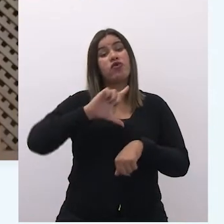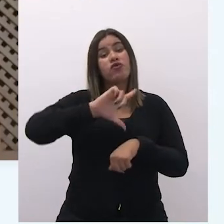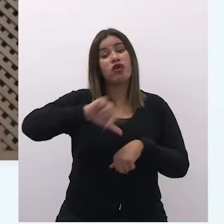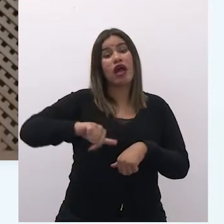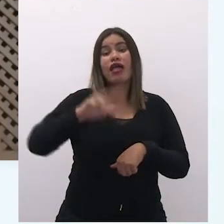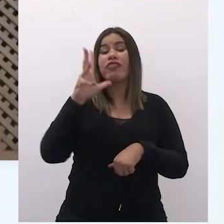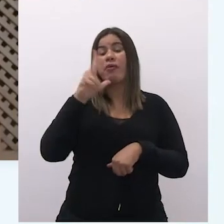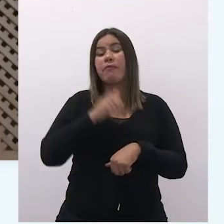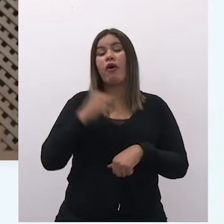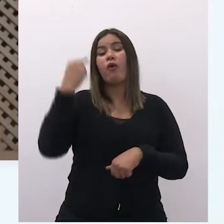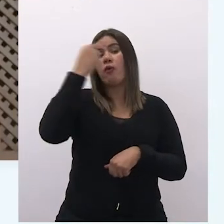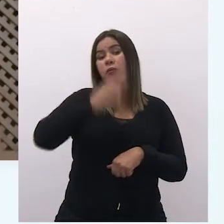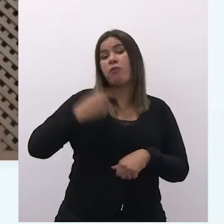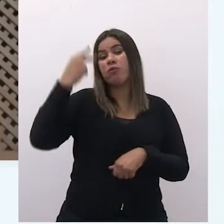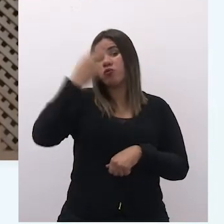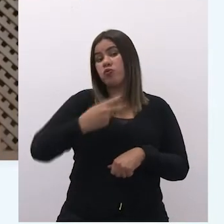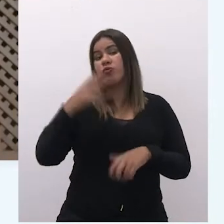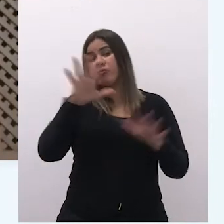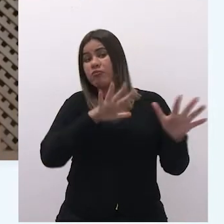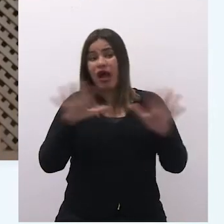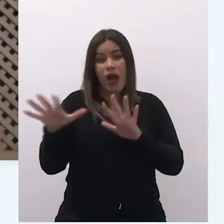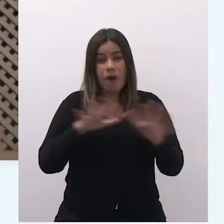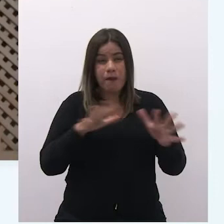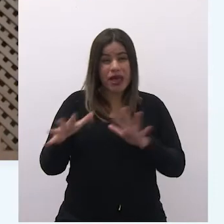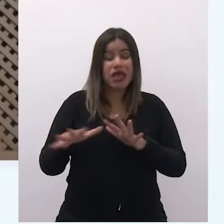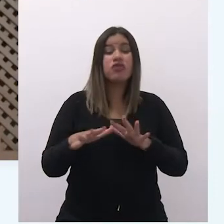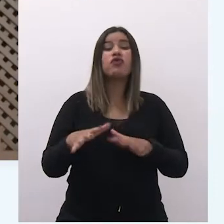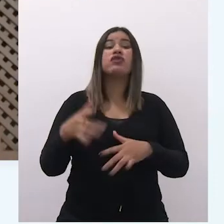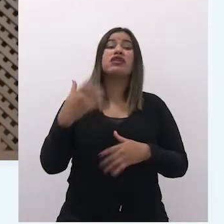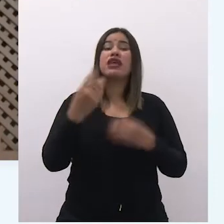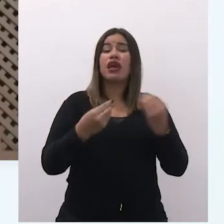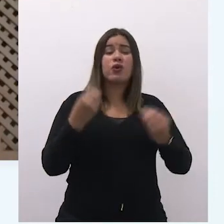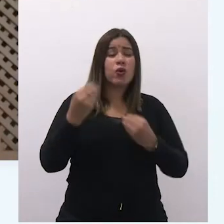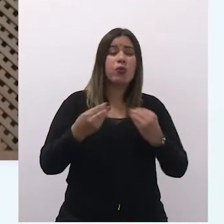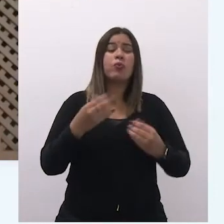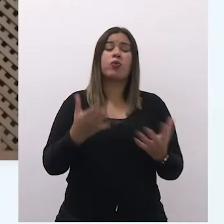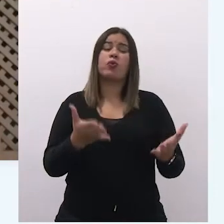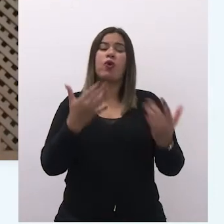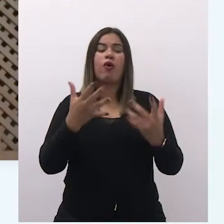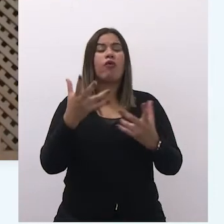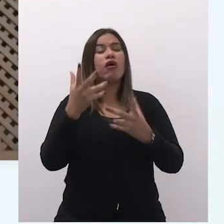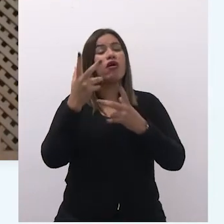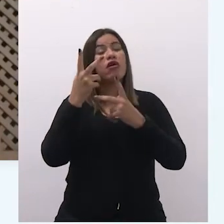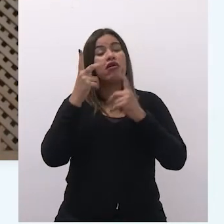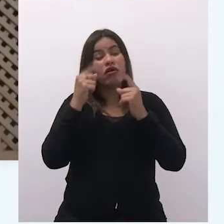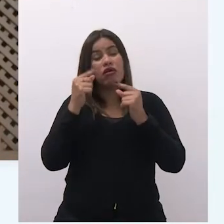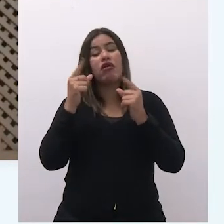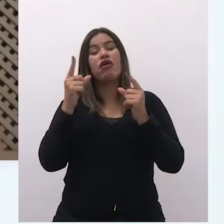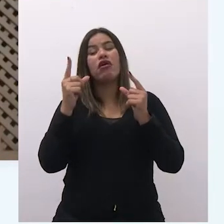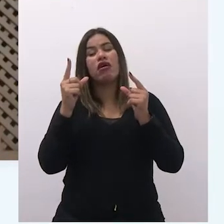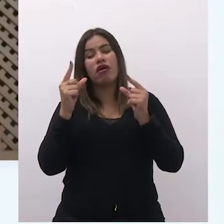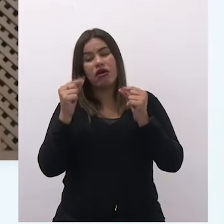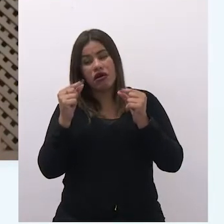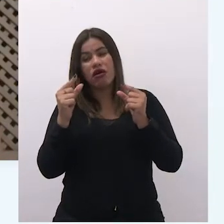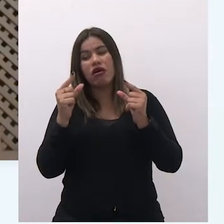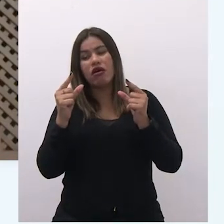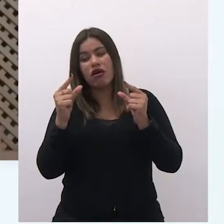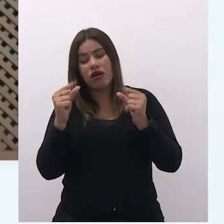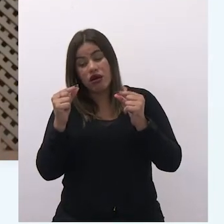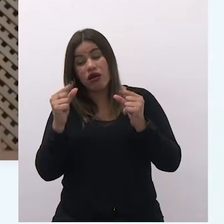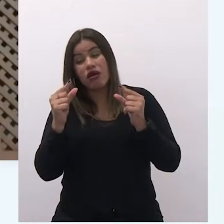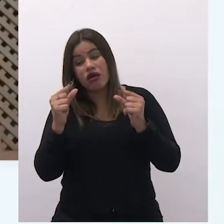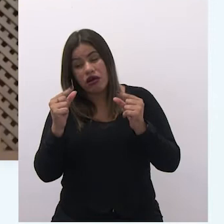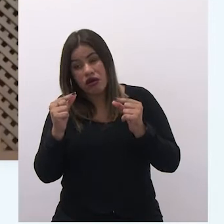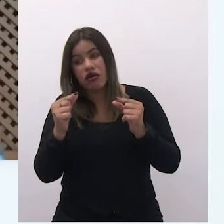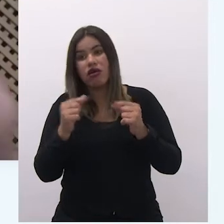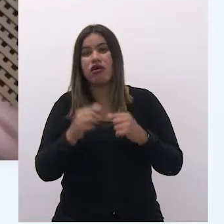né? Isso faz com que realmente ele tenha mais sono, né? Então, dá para ver que, assim, aos poucos, a